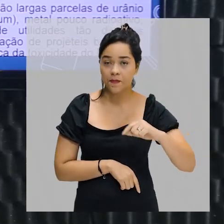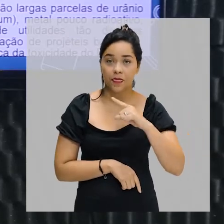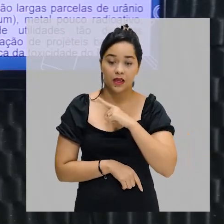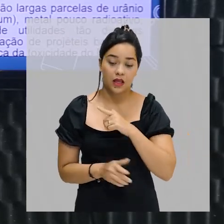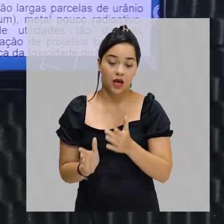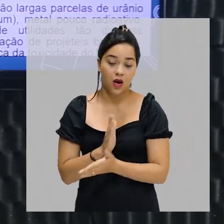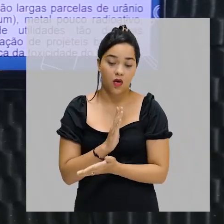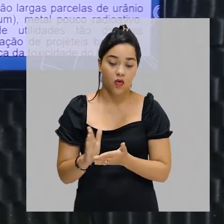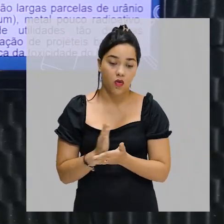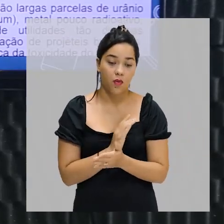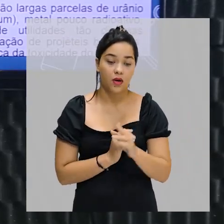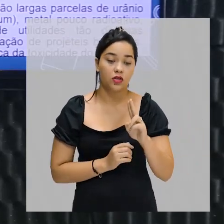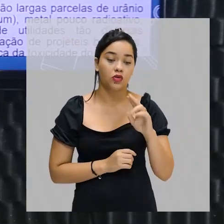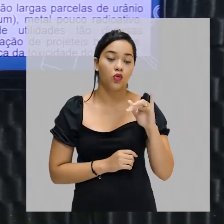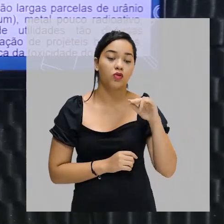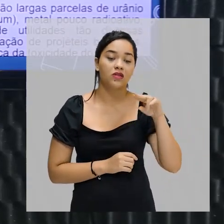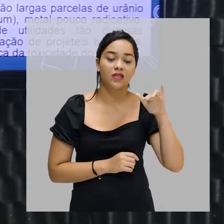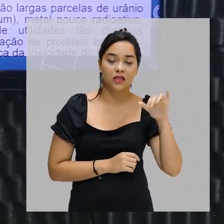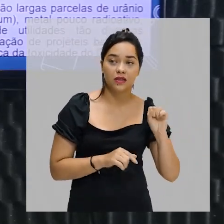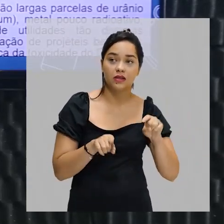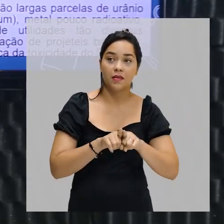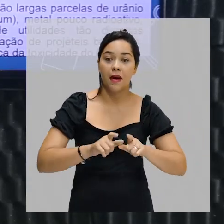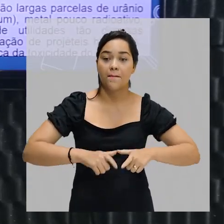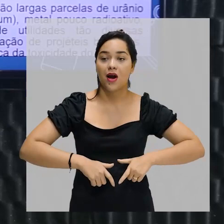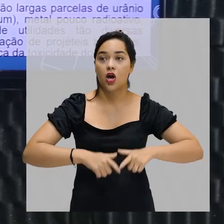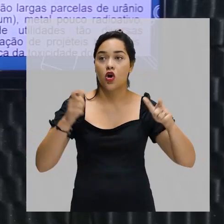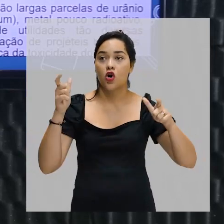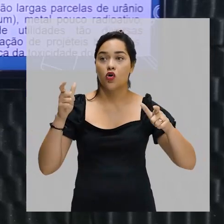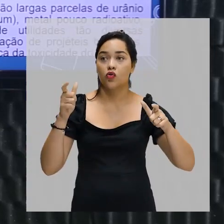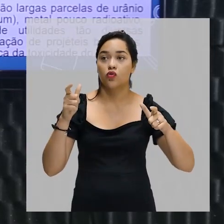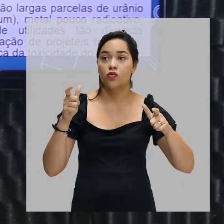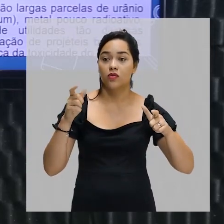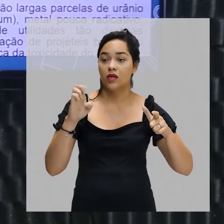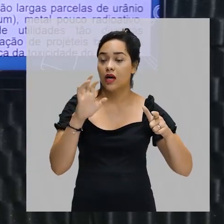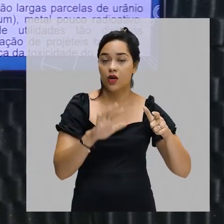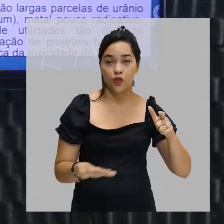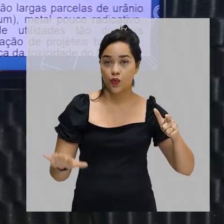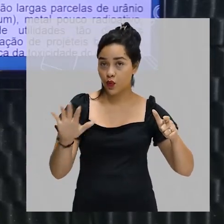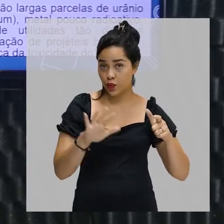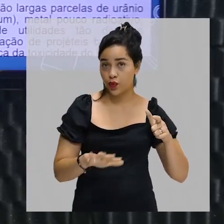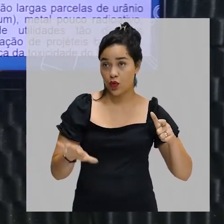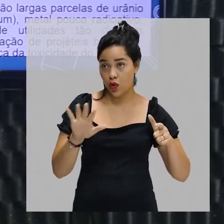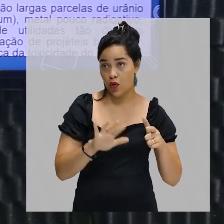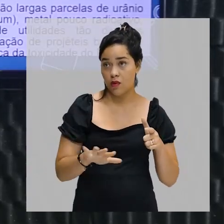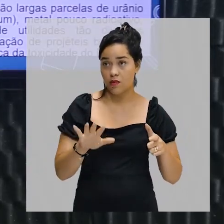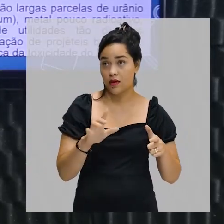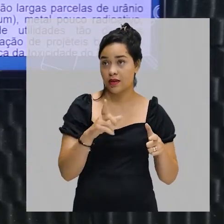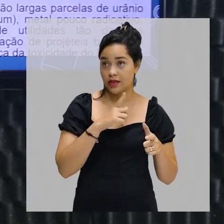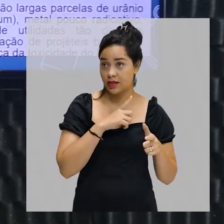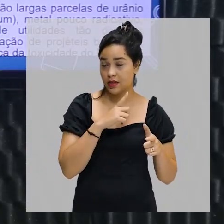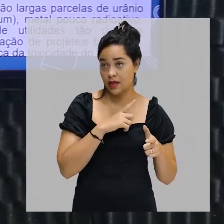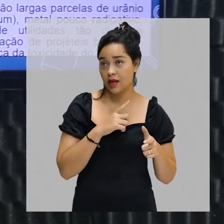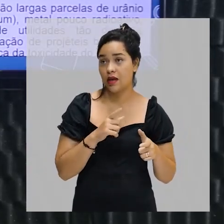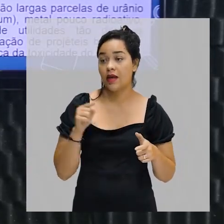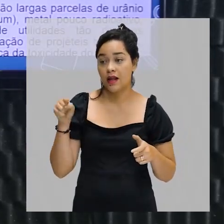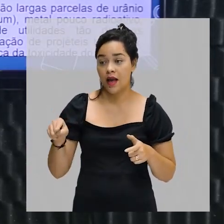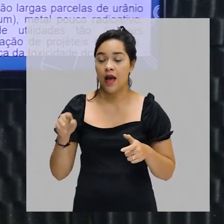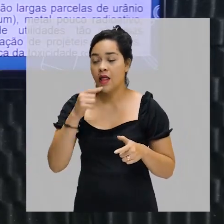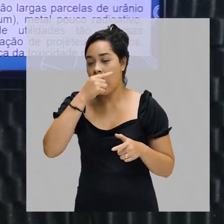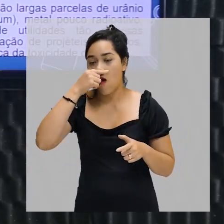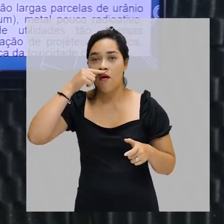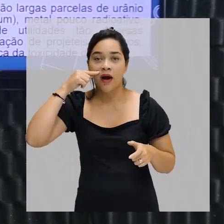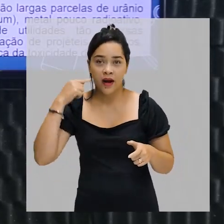algumas usinas nucleares, né? Inclusive a maior usina nuclear da Europa, né? Que sustenta grande parte da Europa, está na